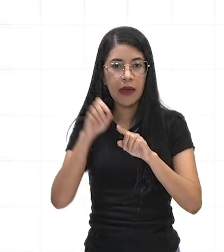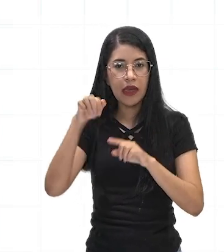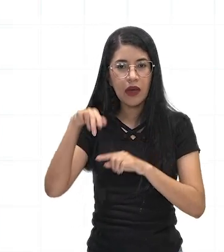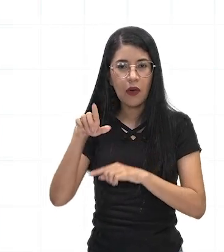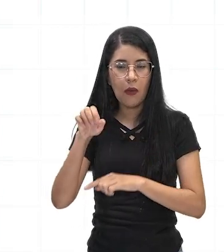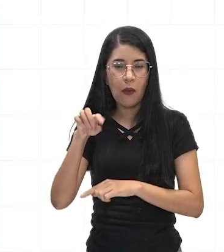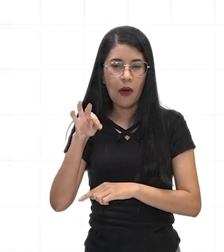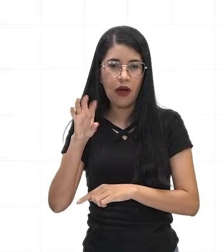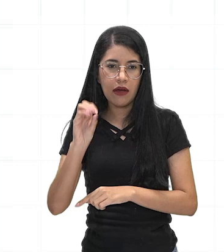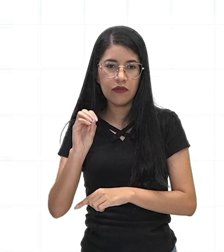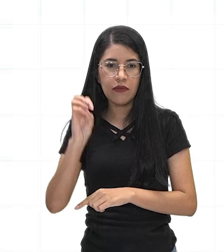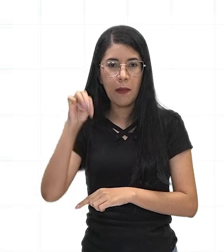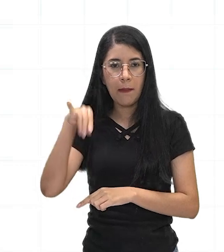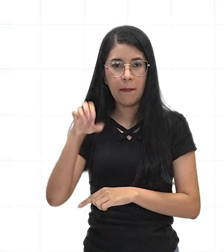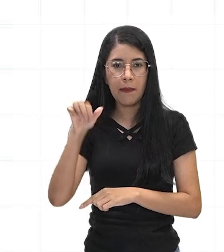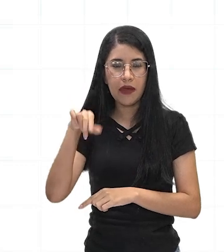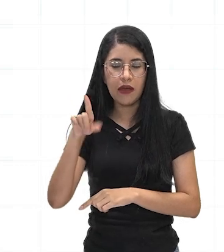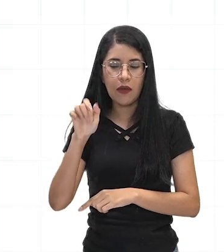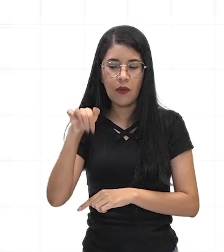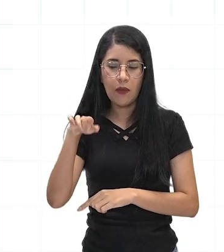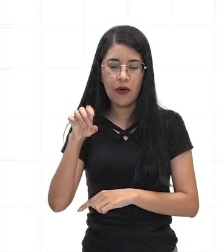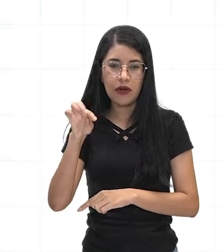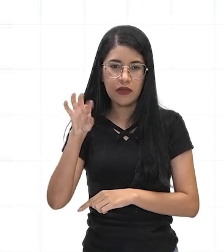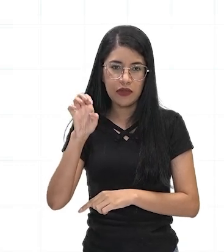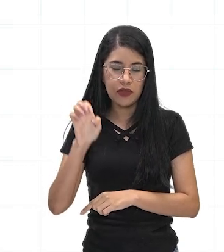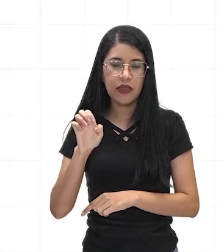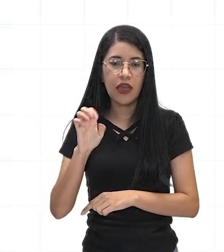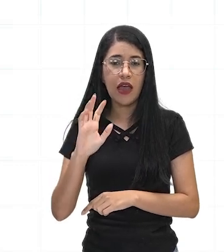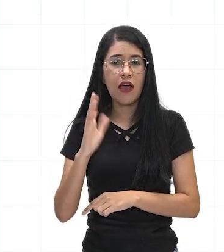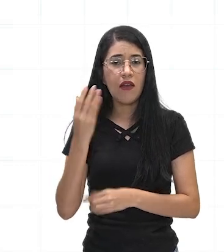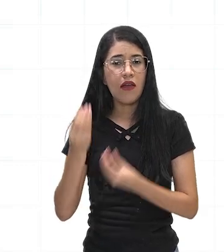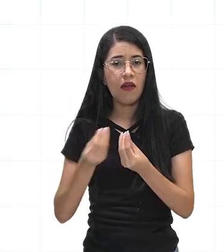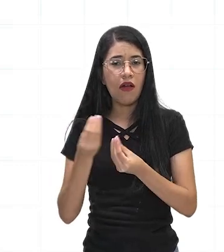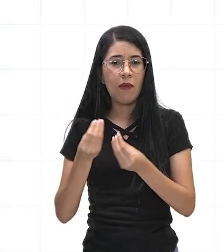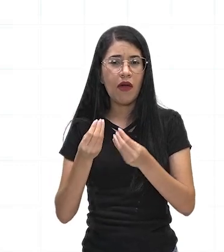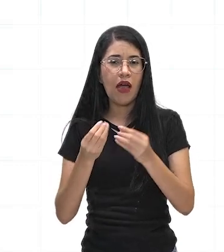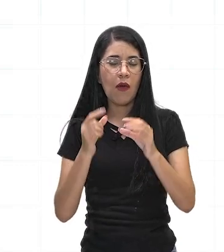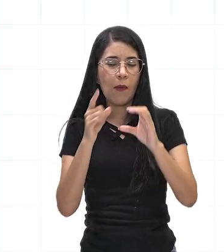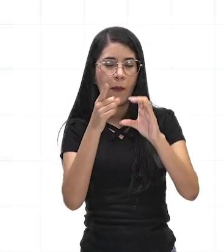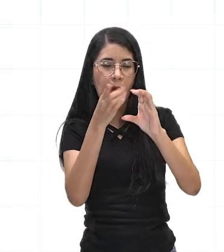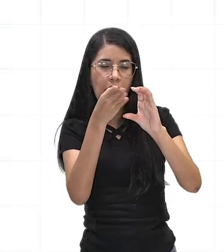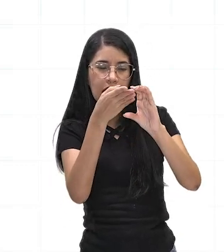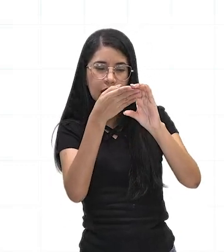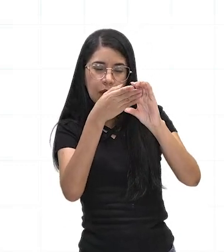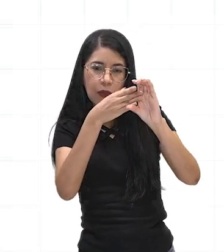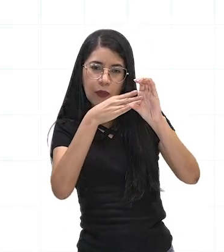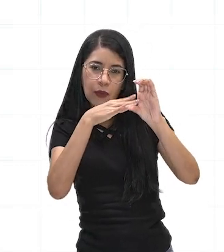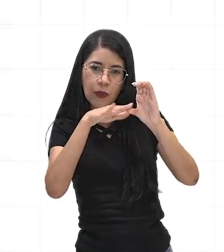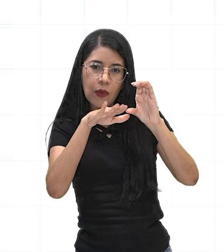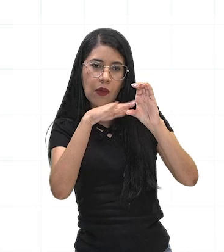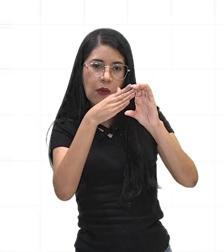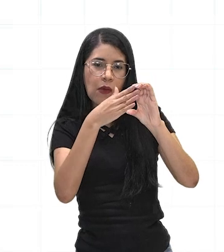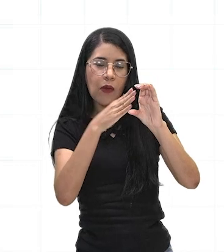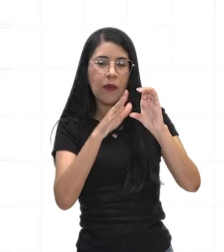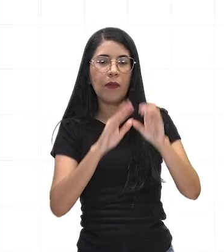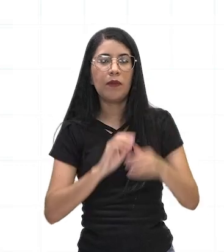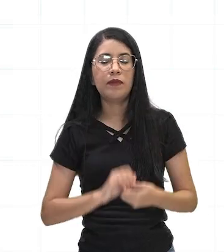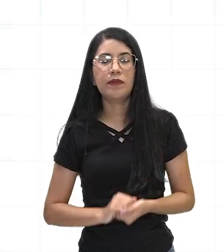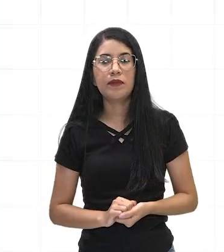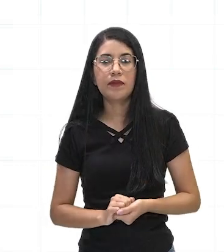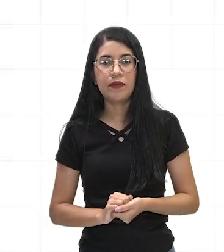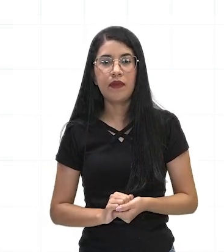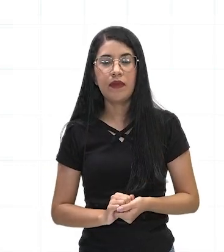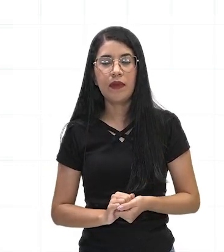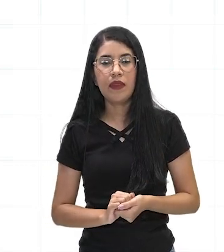quarto minguante, e ela ocorre, né, nesse caso, ocorre a formação de um semicírculo do lado oposto ao quarto crescente. O